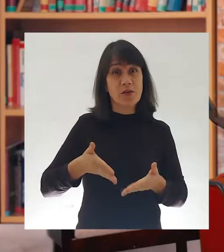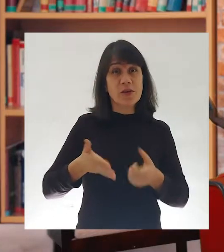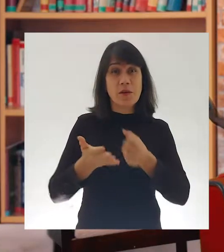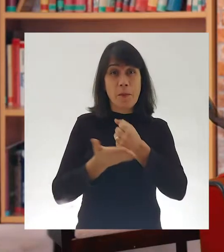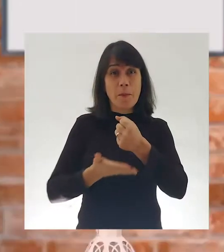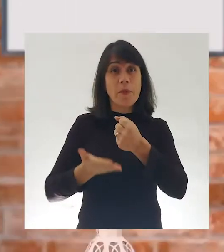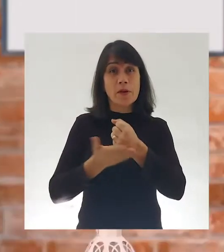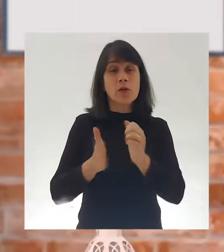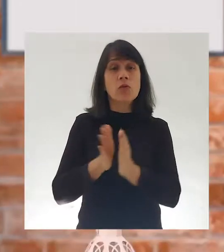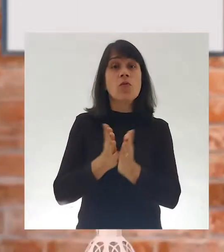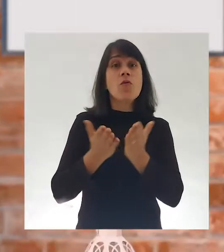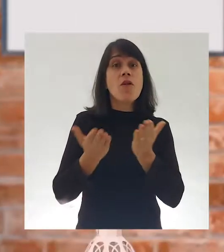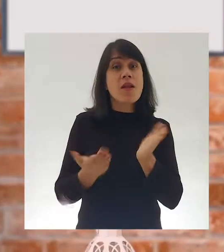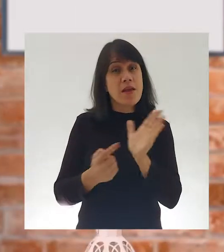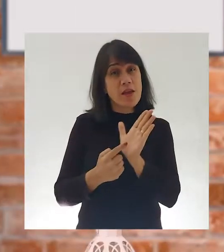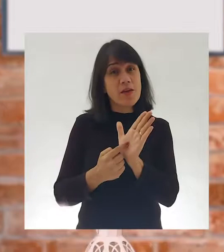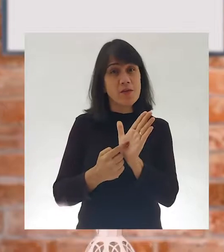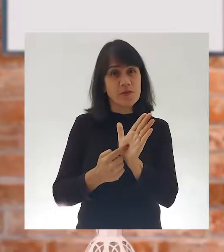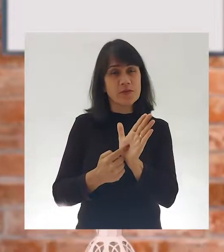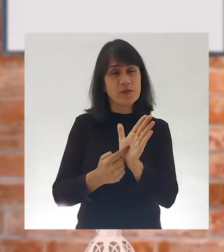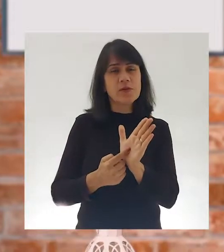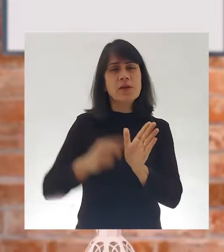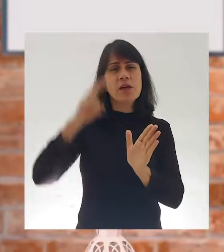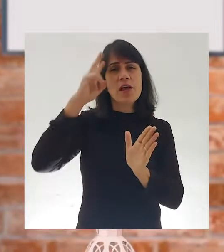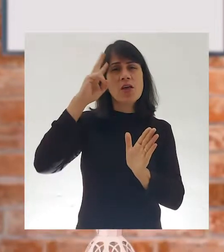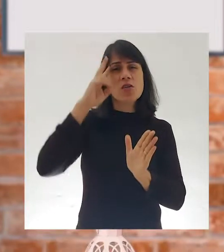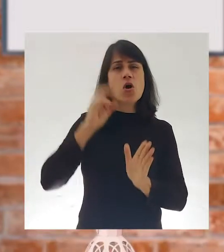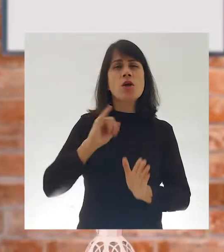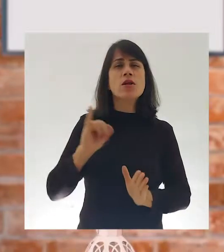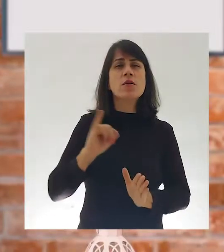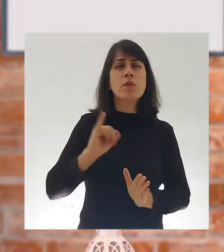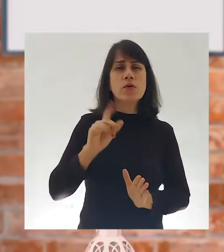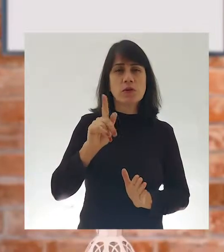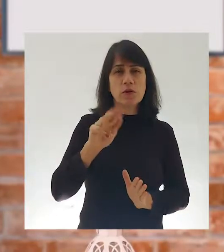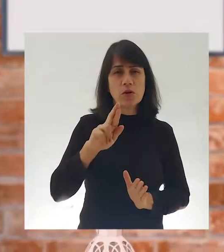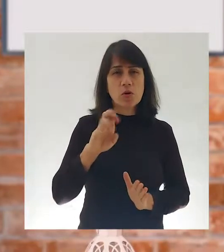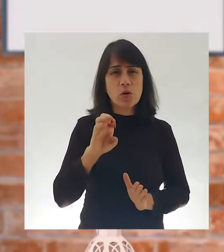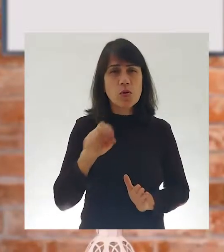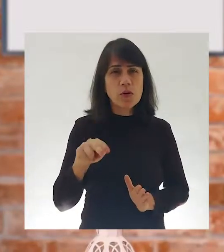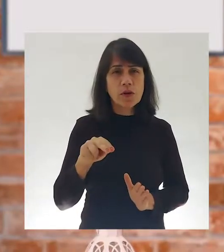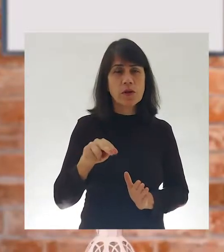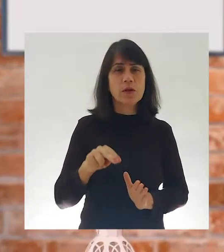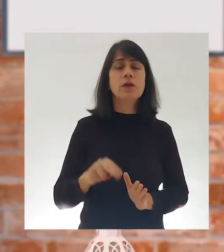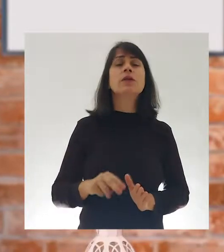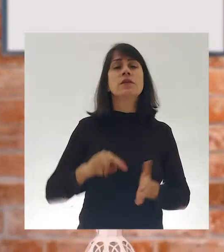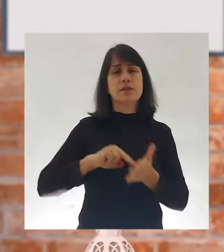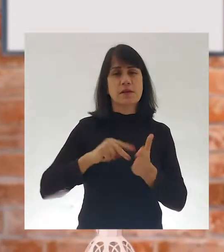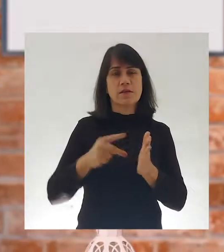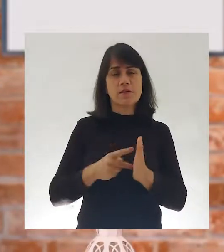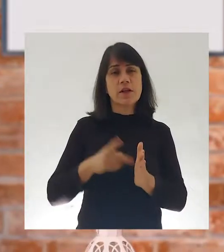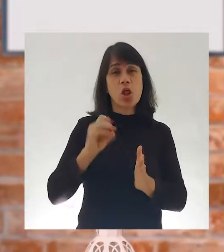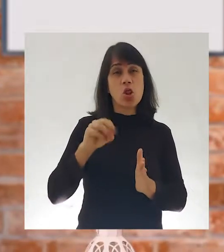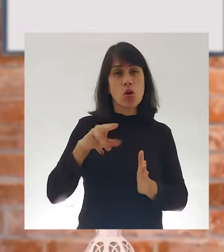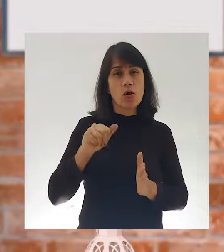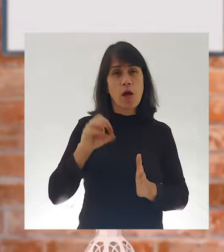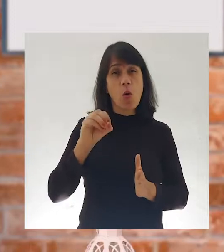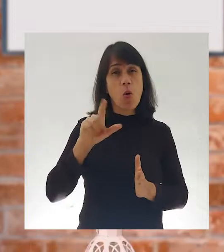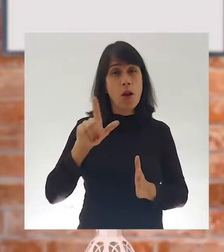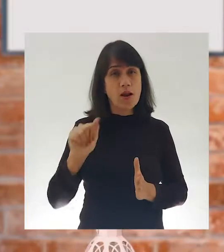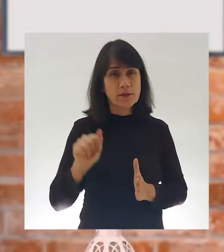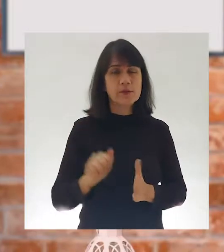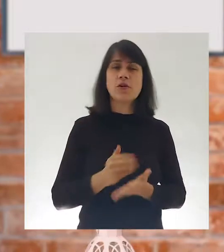baseia nesse livro aqui, Os Contos dos Irmãos Grimm, e se chama Dona Ola. E essa